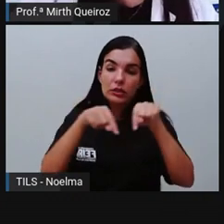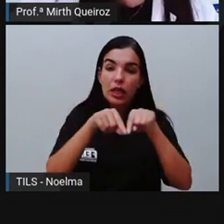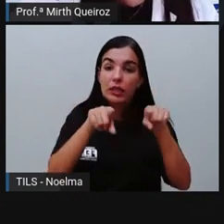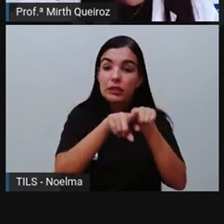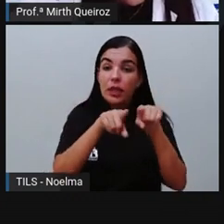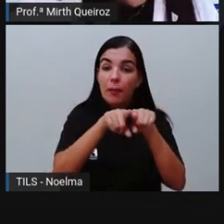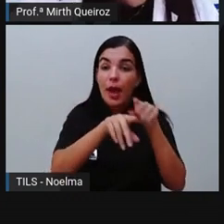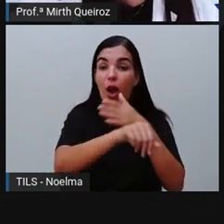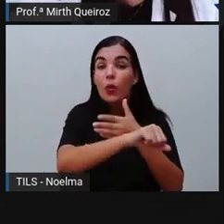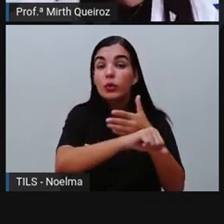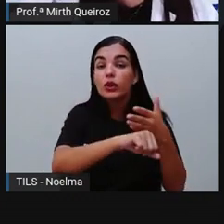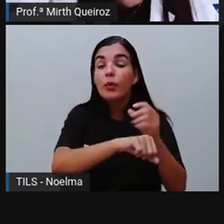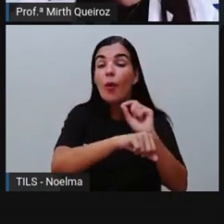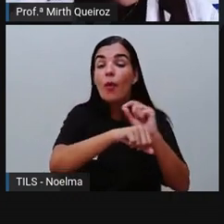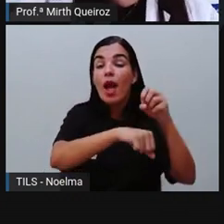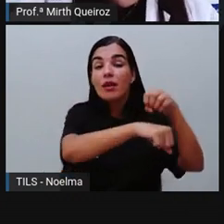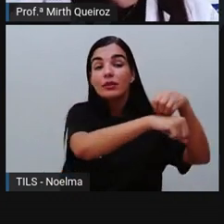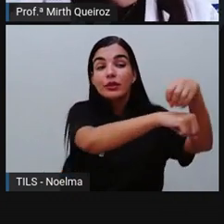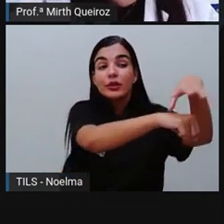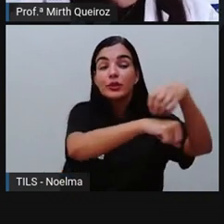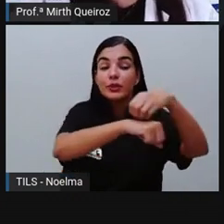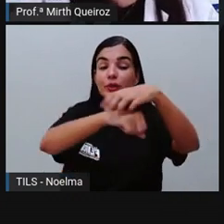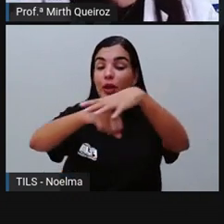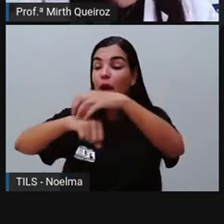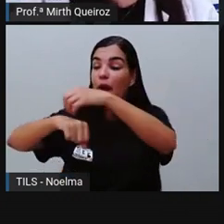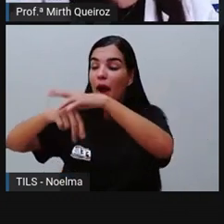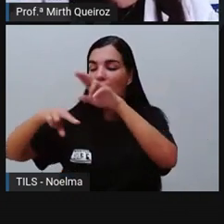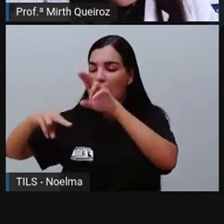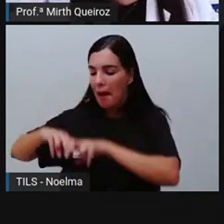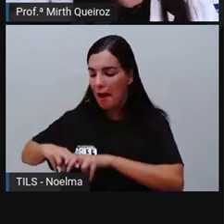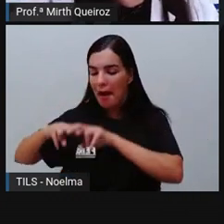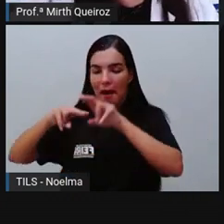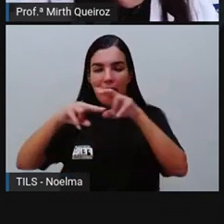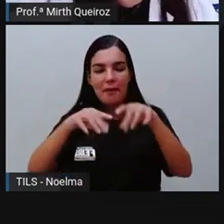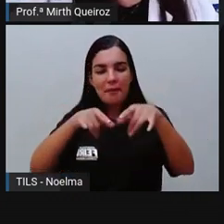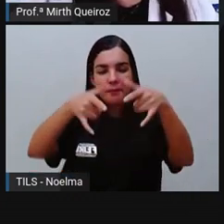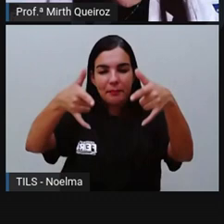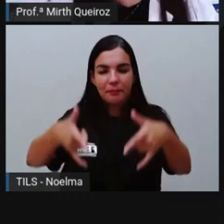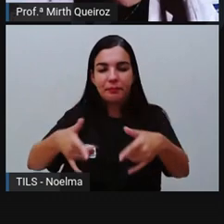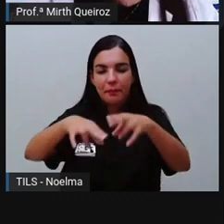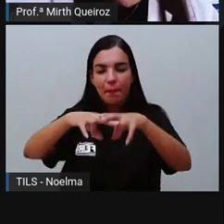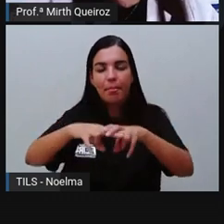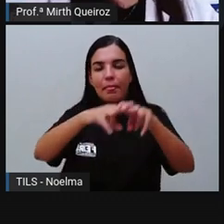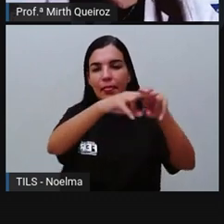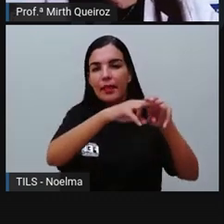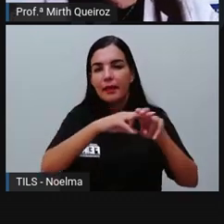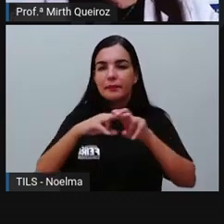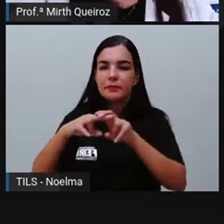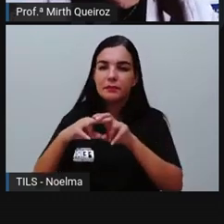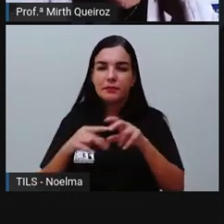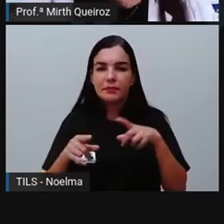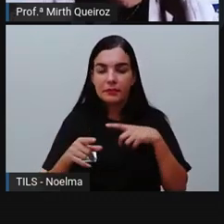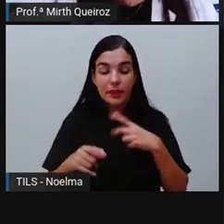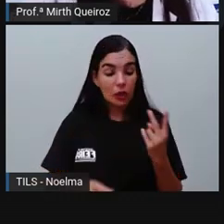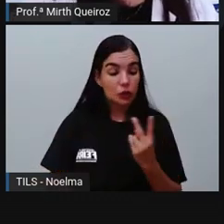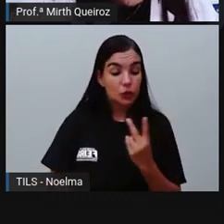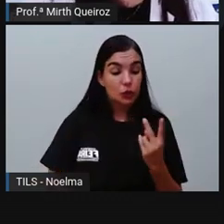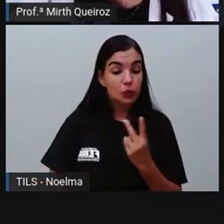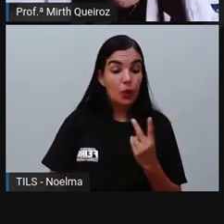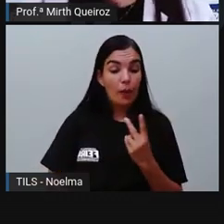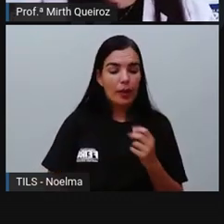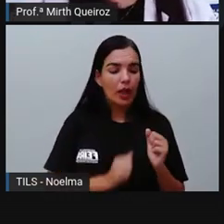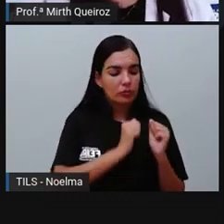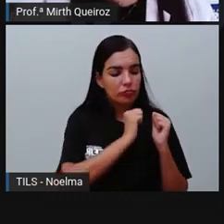a distribuir as mesas e cadeiras ali em duplas, né? E aí os coleguinhas iam chegando e